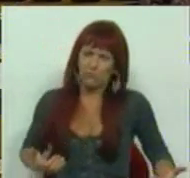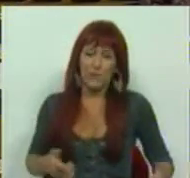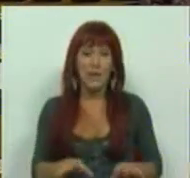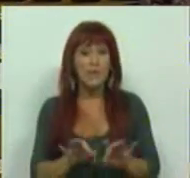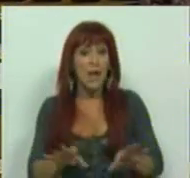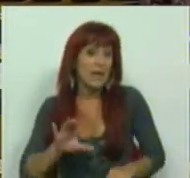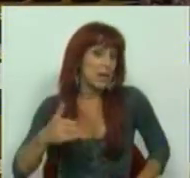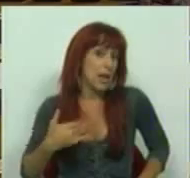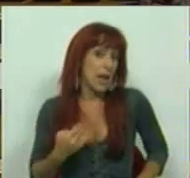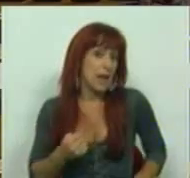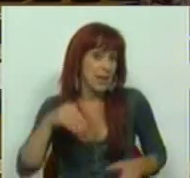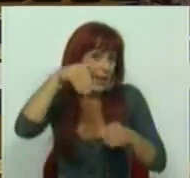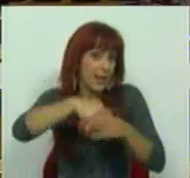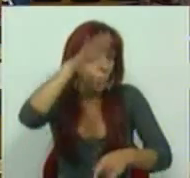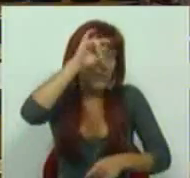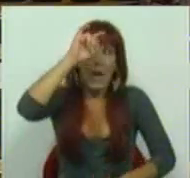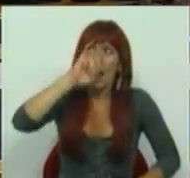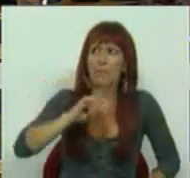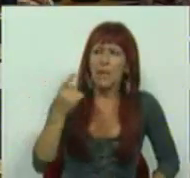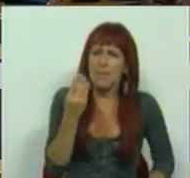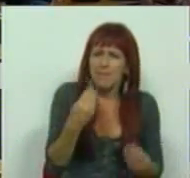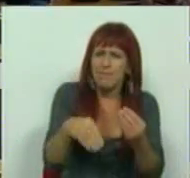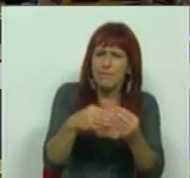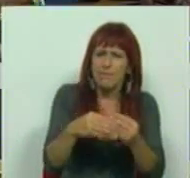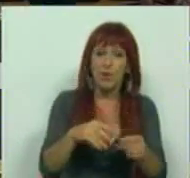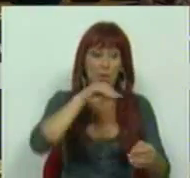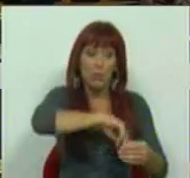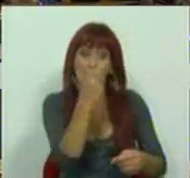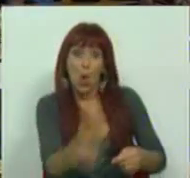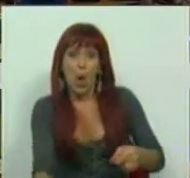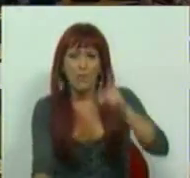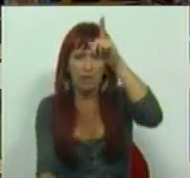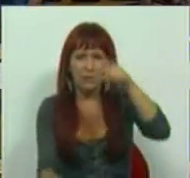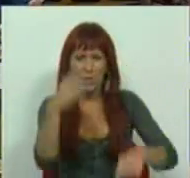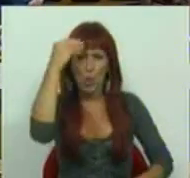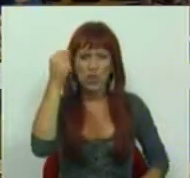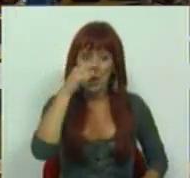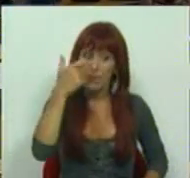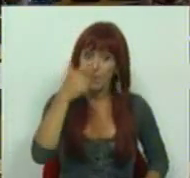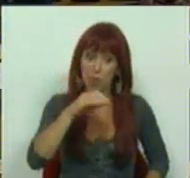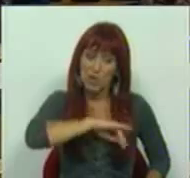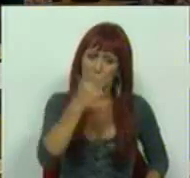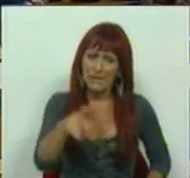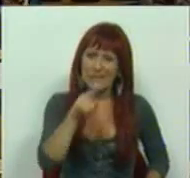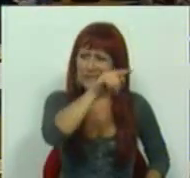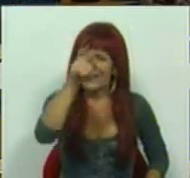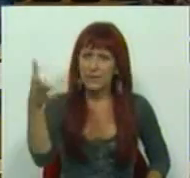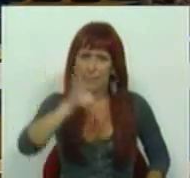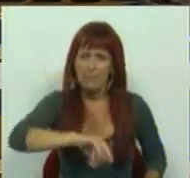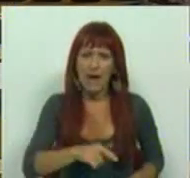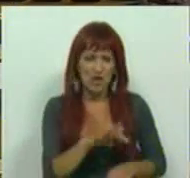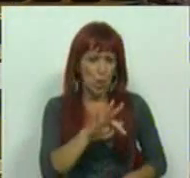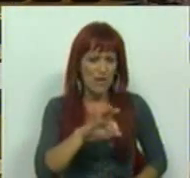o CDS está no governo, lembraram-se também de acrescentar os reformados. Não se esqueçam dos reformados, e àqueles que têm mais